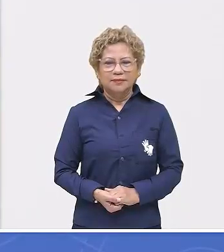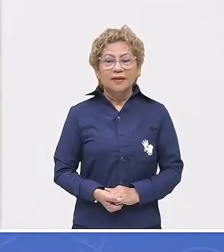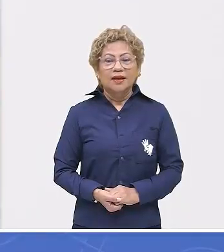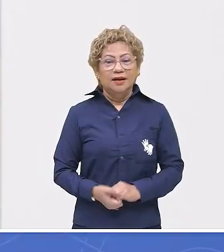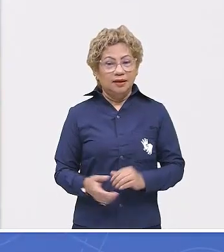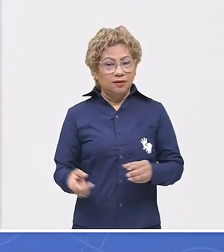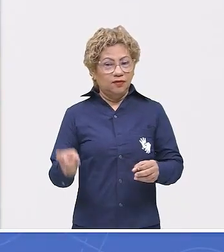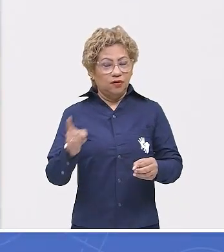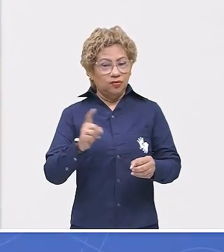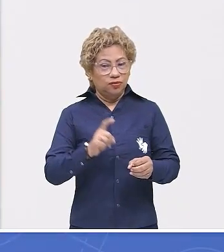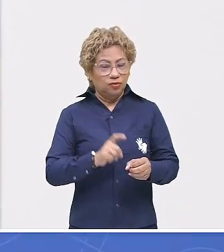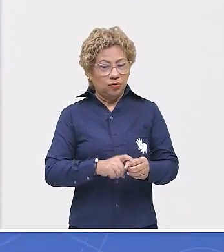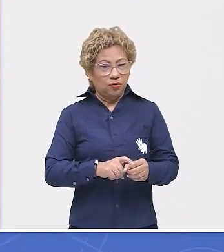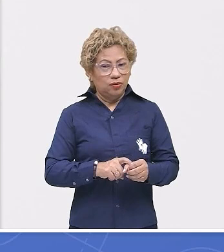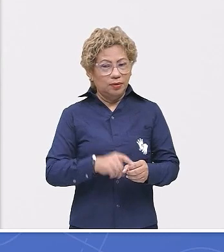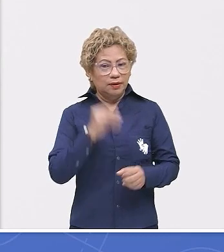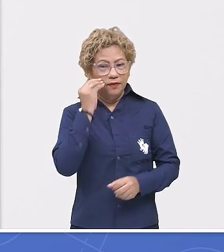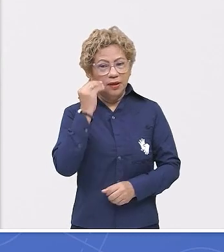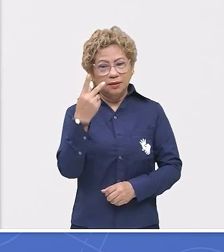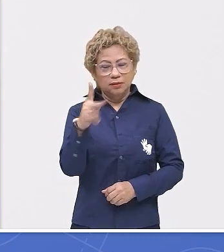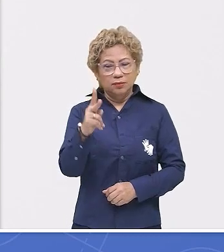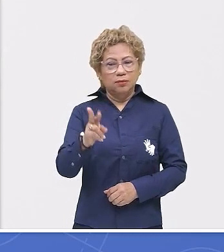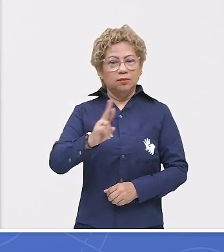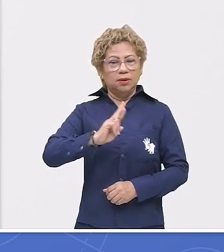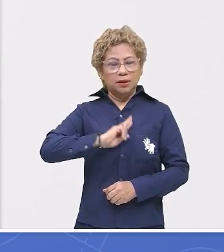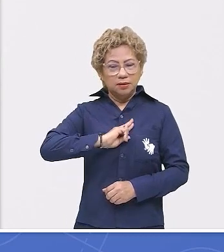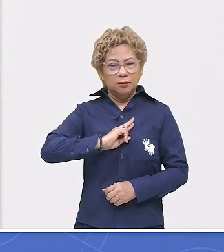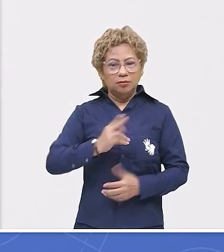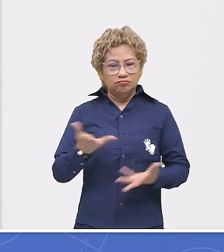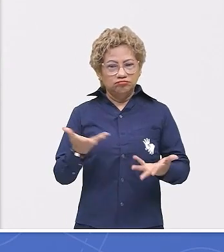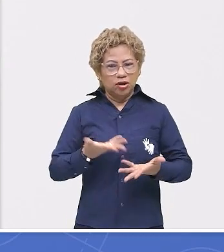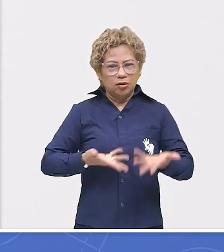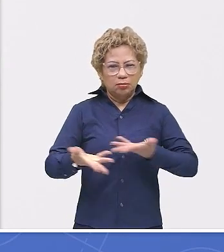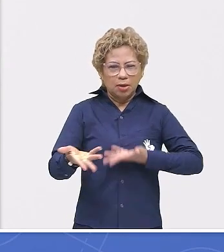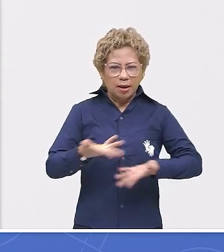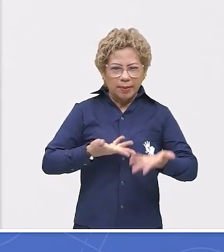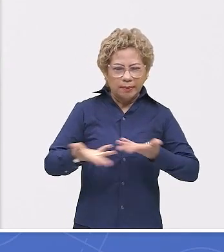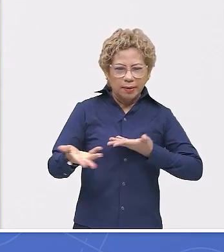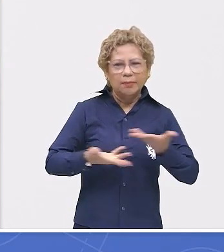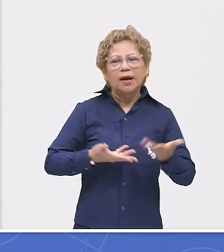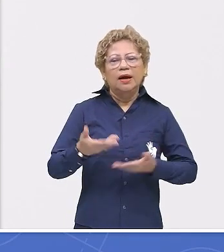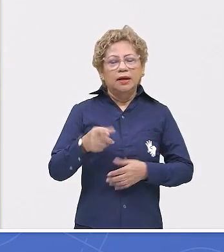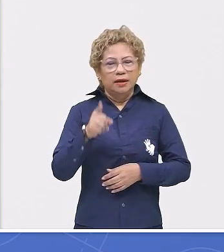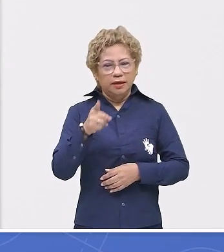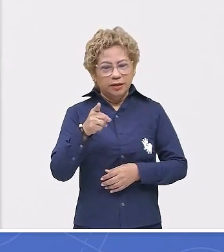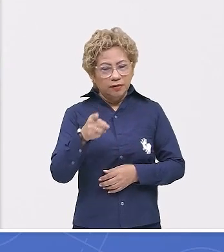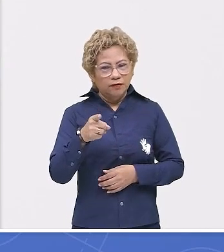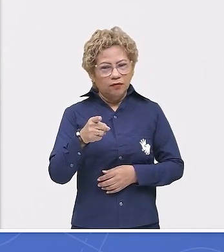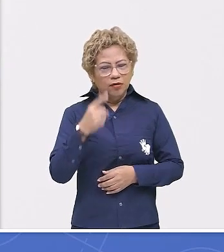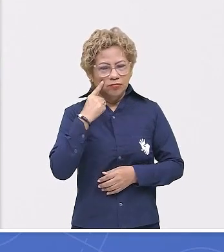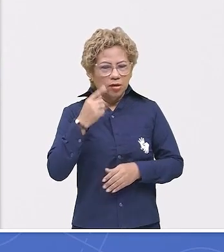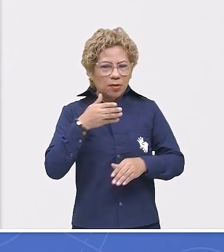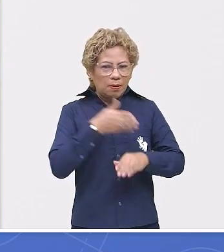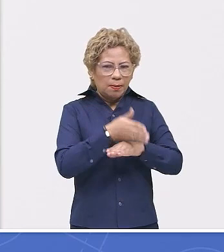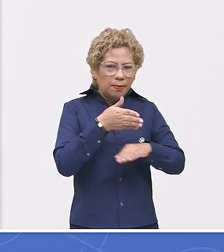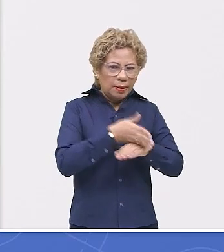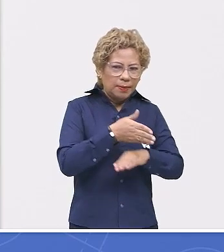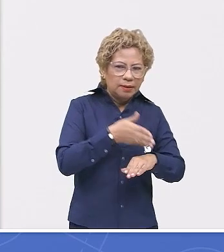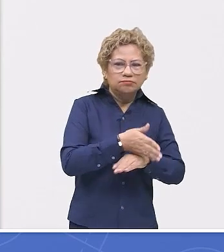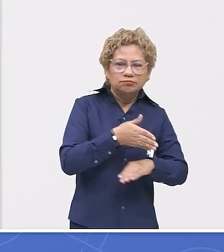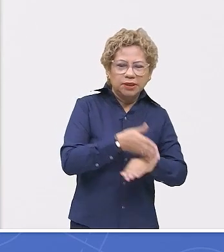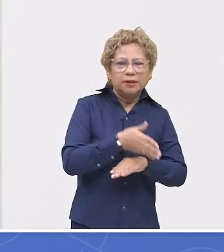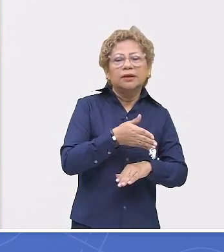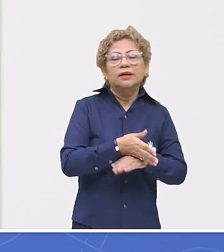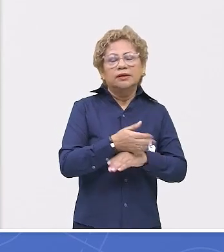Estamos retornando agora para o momento da nossa interatividade, momento de vocês participarem conosco, verificando aí essas duas